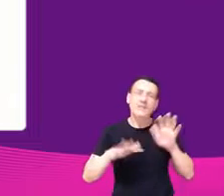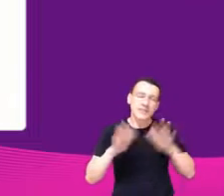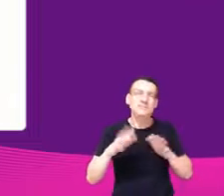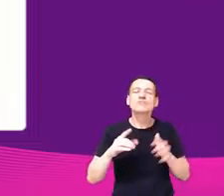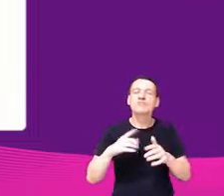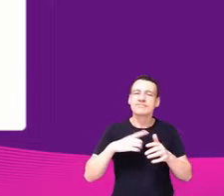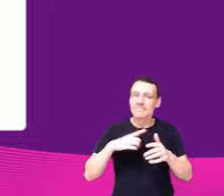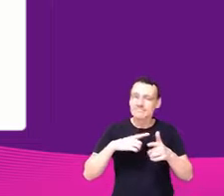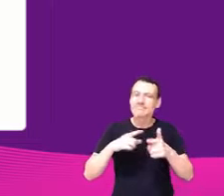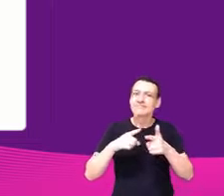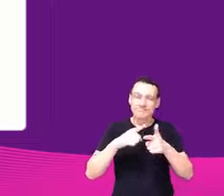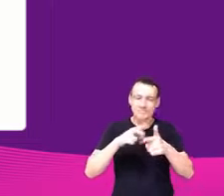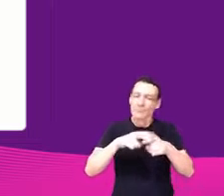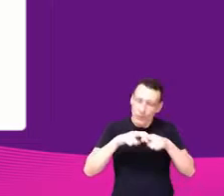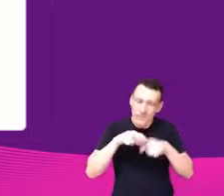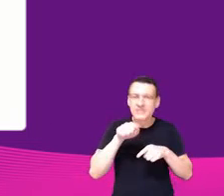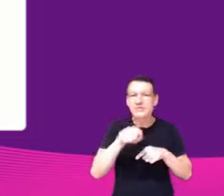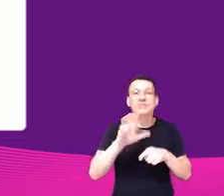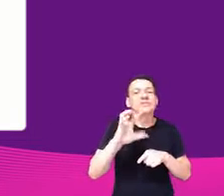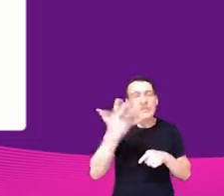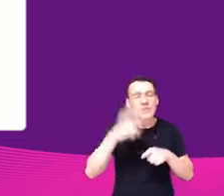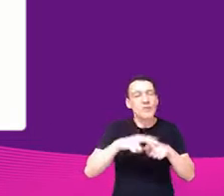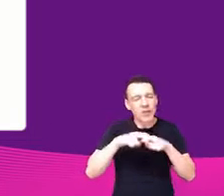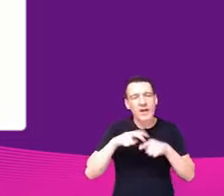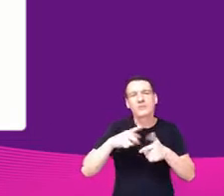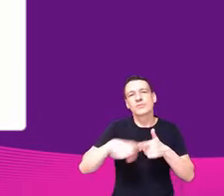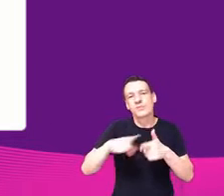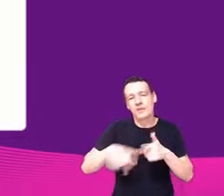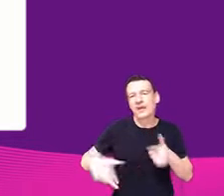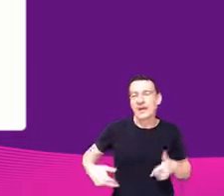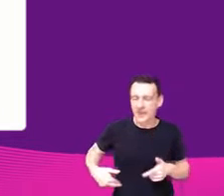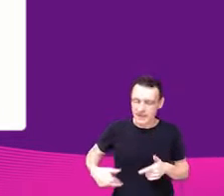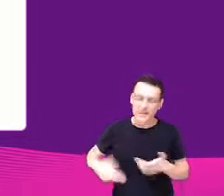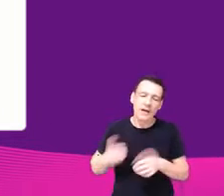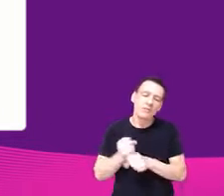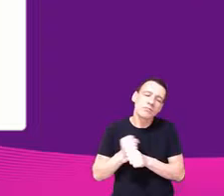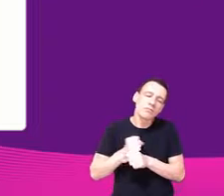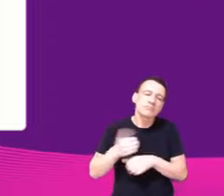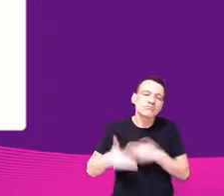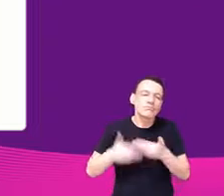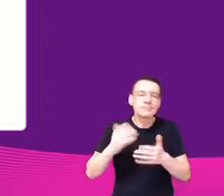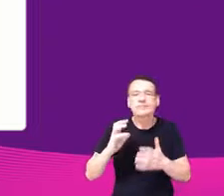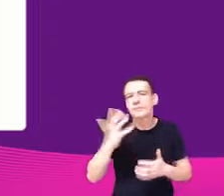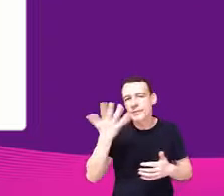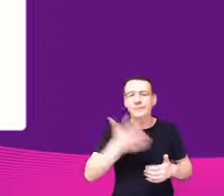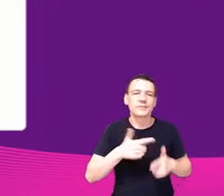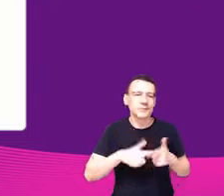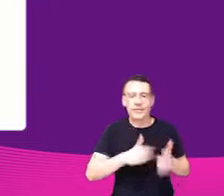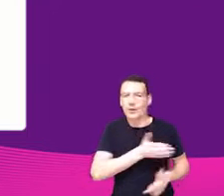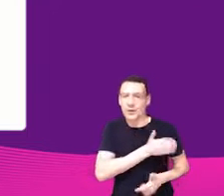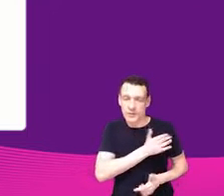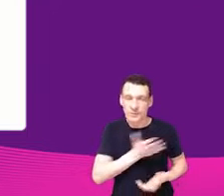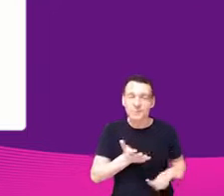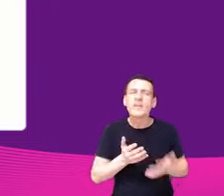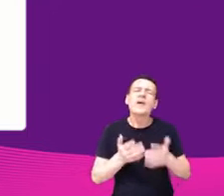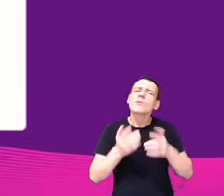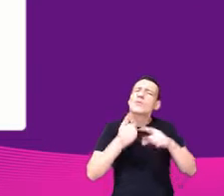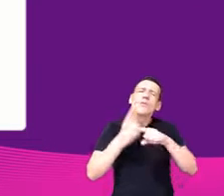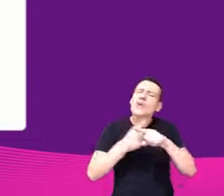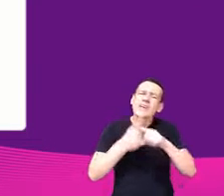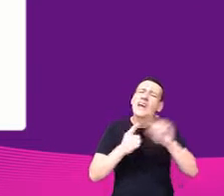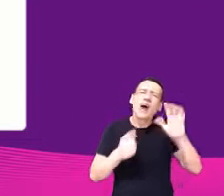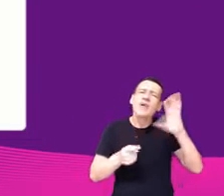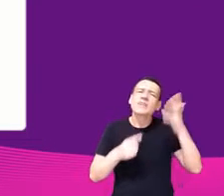crônica. E por que isso acontece, na verdade? Um é porque é difícil de separar as doenças, né? A doença renal